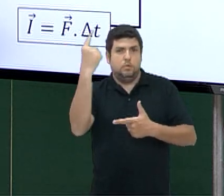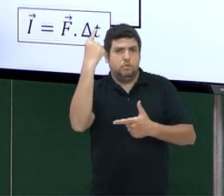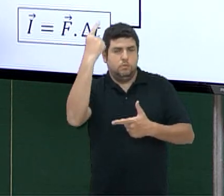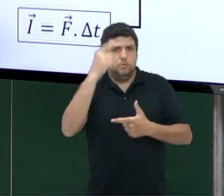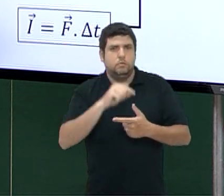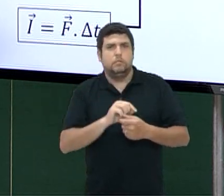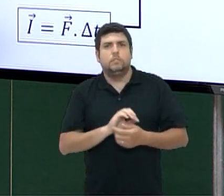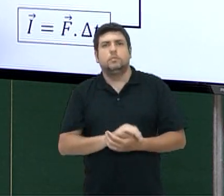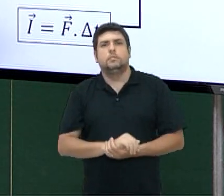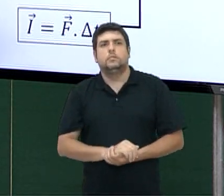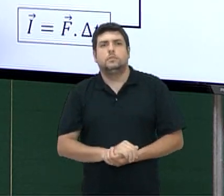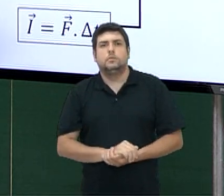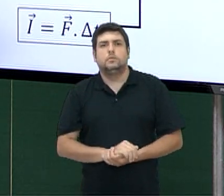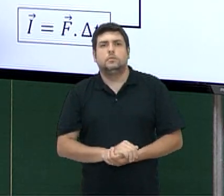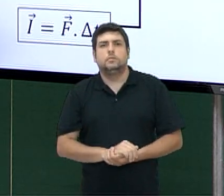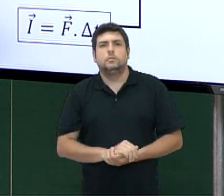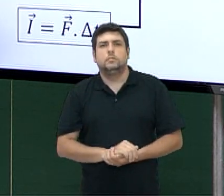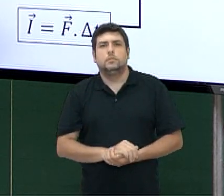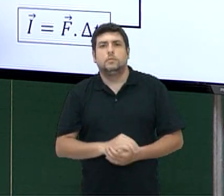Área de triângulo,